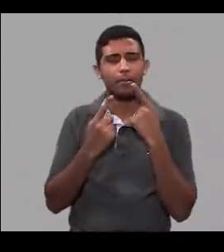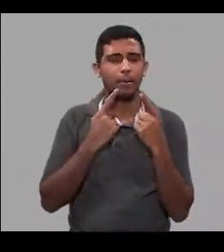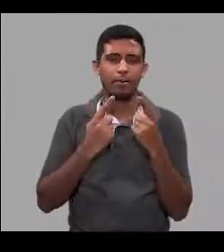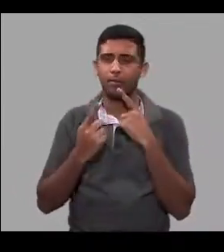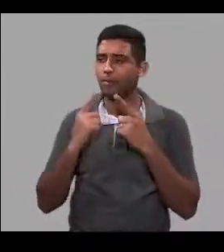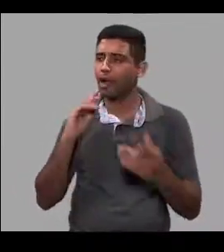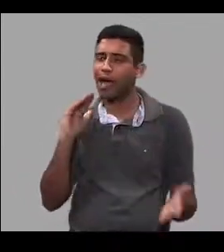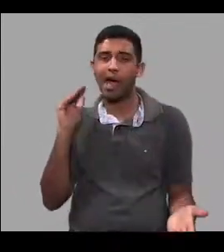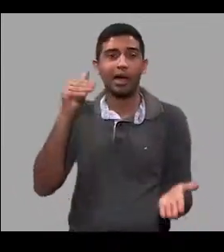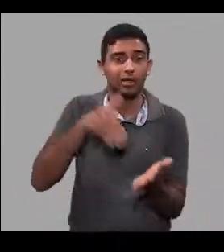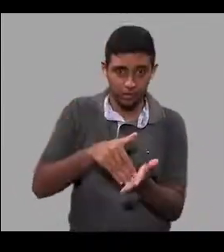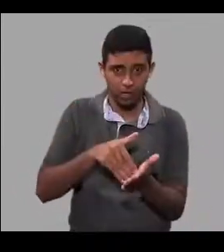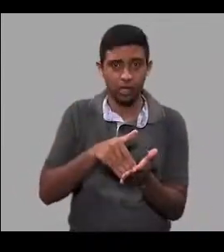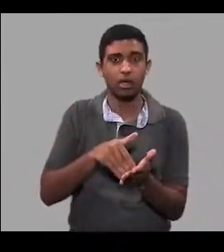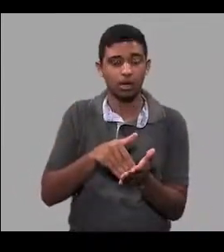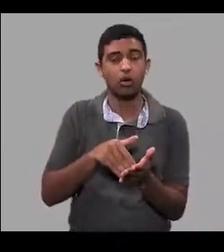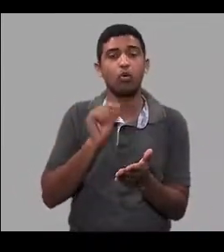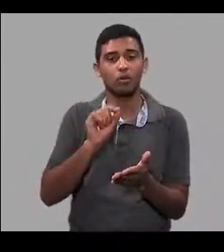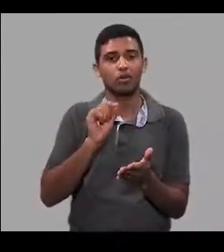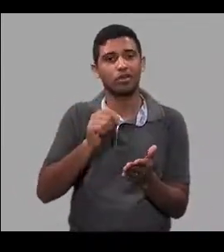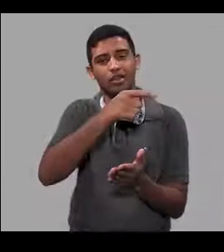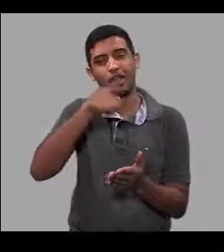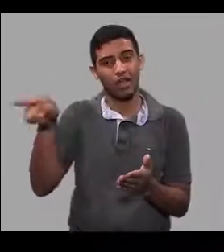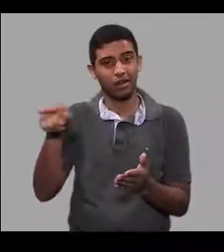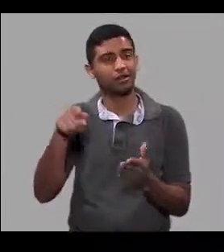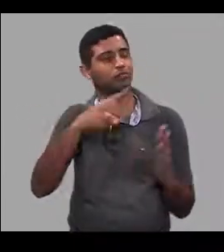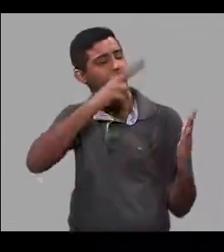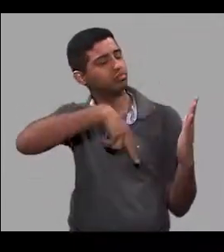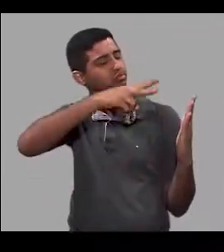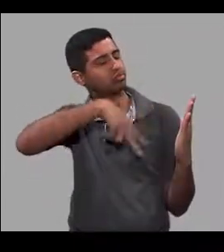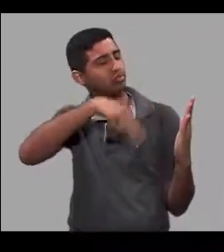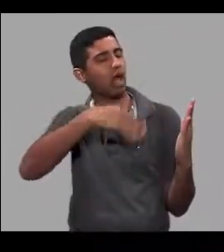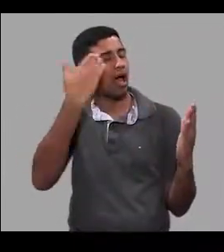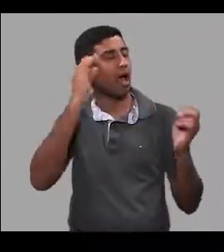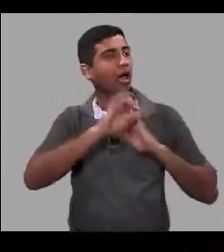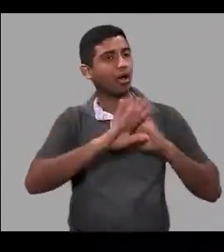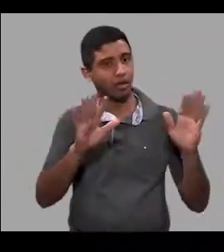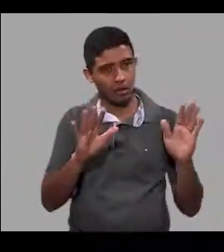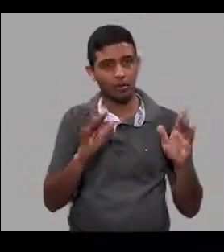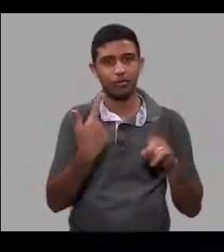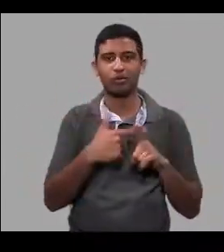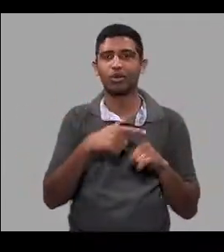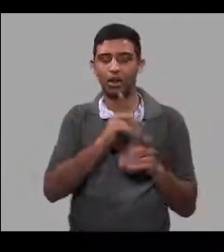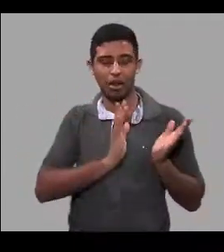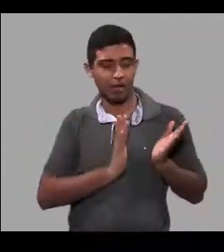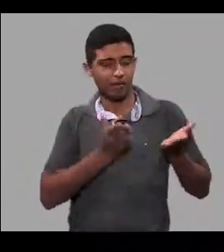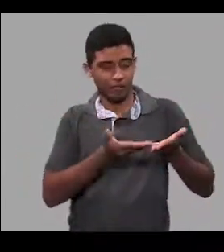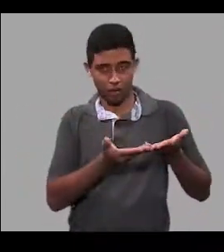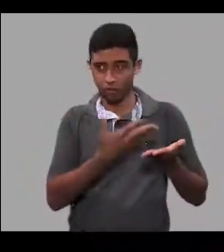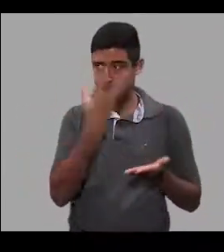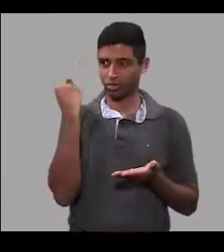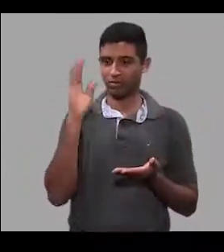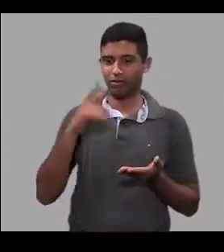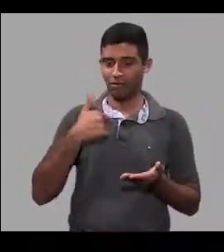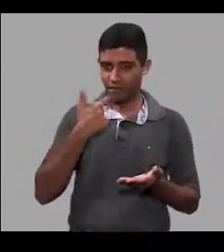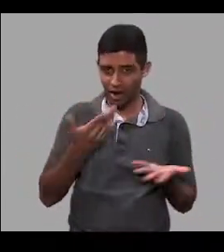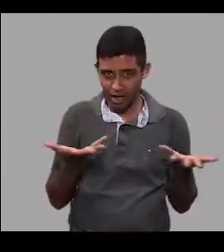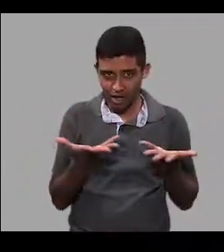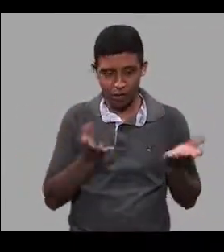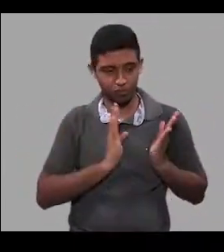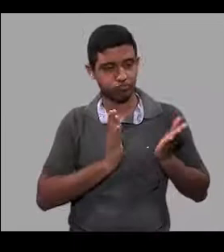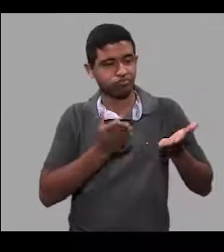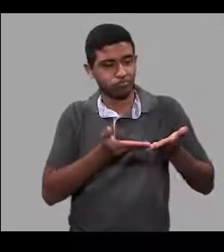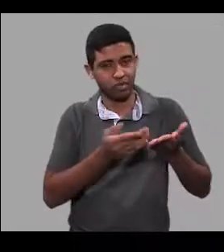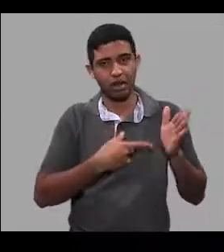até o momento que começamos a ter a capacidade, e elas mesmas como protagonistas, porque o fórum, eu esqueci de falar, mas falo agora, a resolução